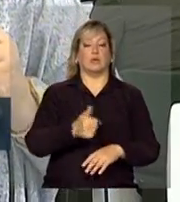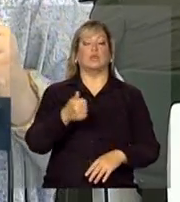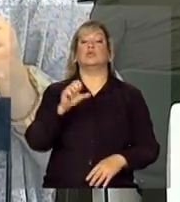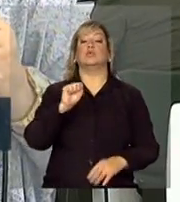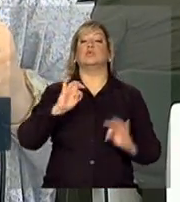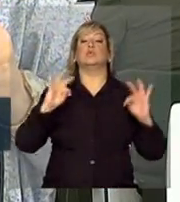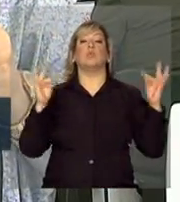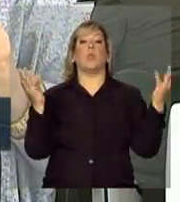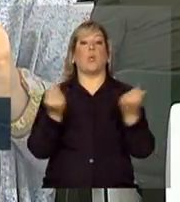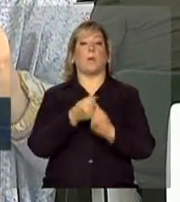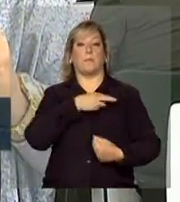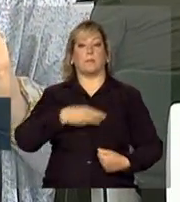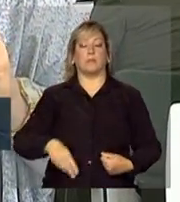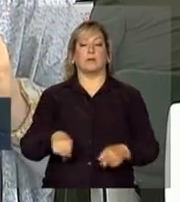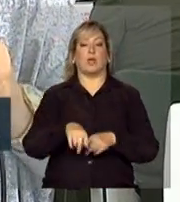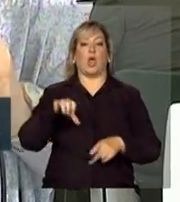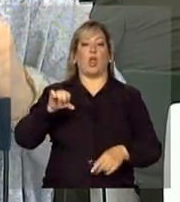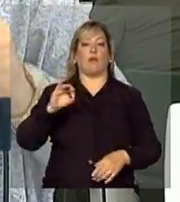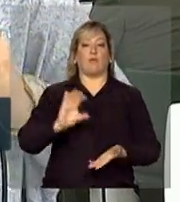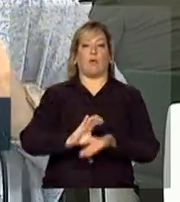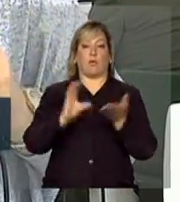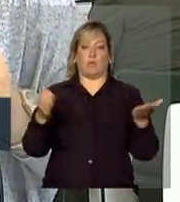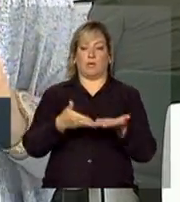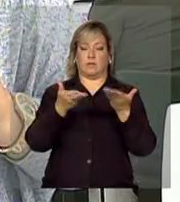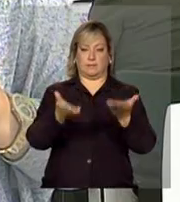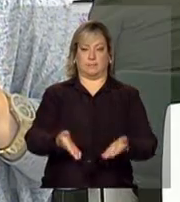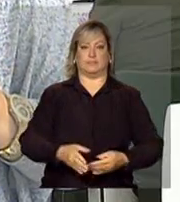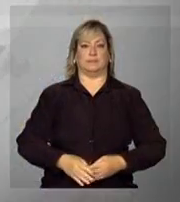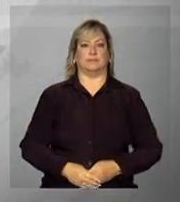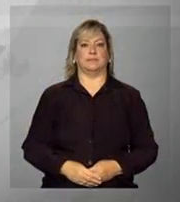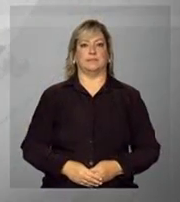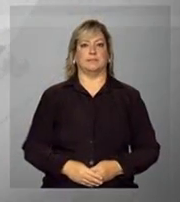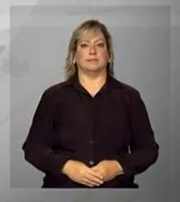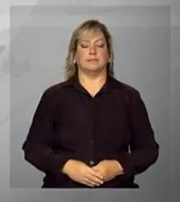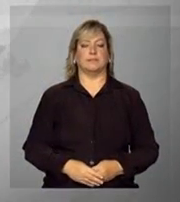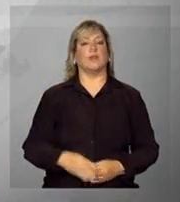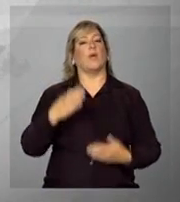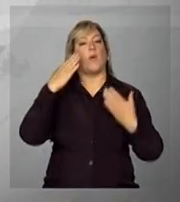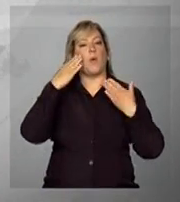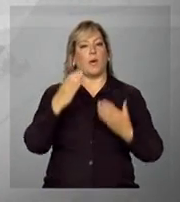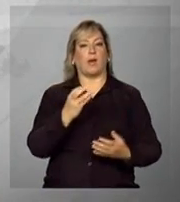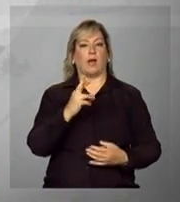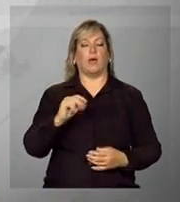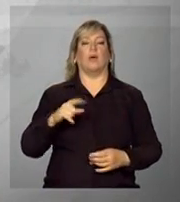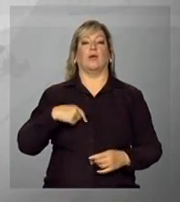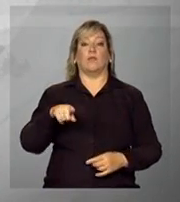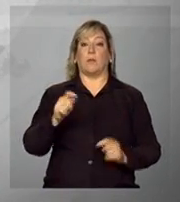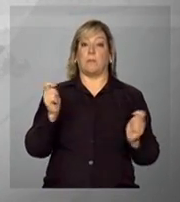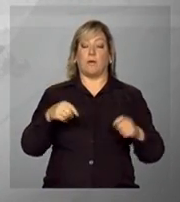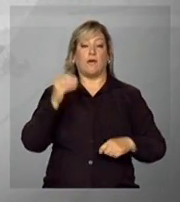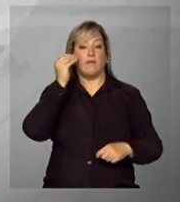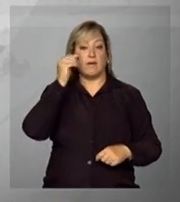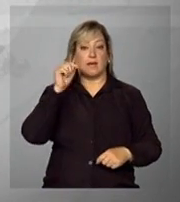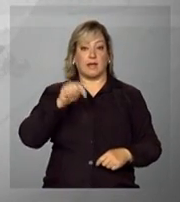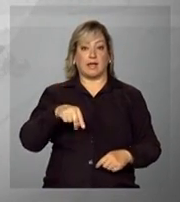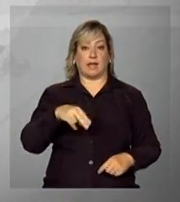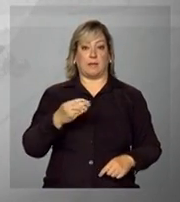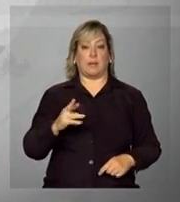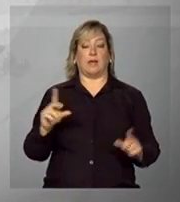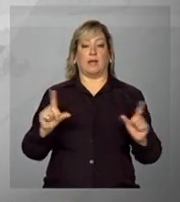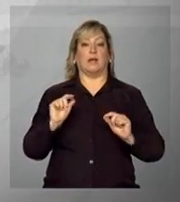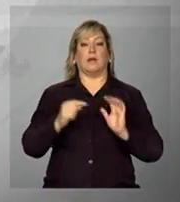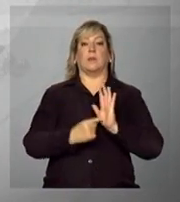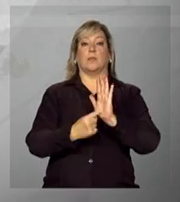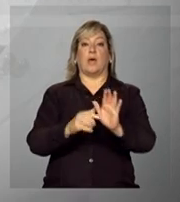ministros e os 90 conselheiros. Voltamos ao estúdio. Obrigada, Carolina. E você pode acompanhar aqui pela NBR